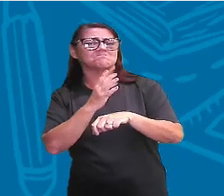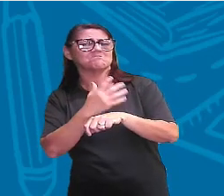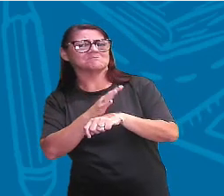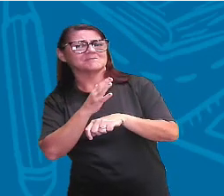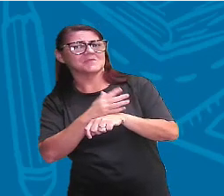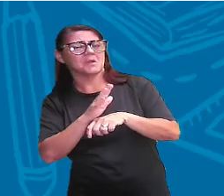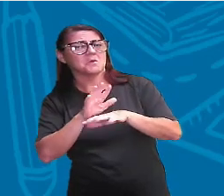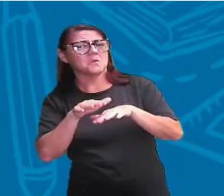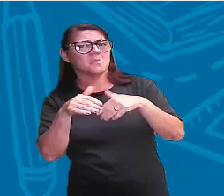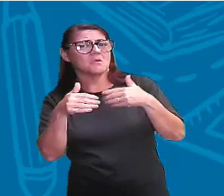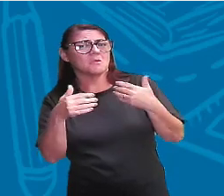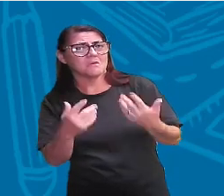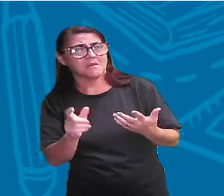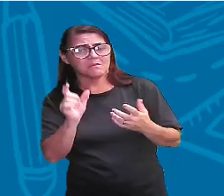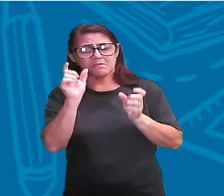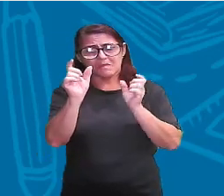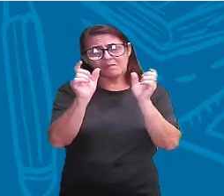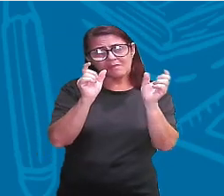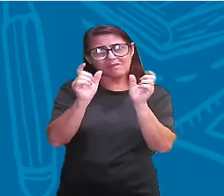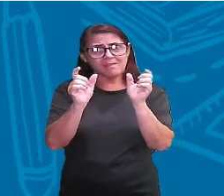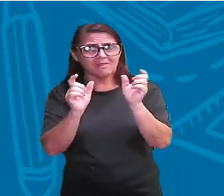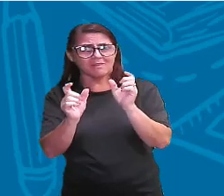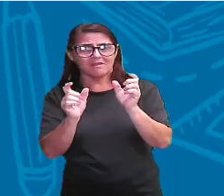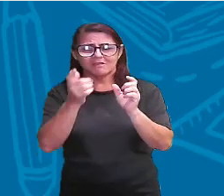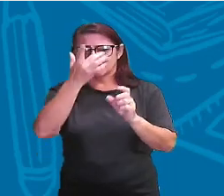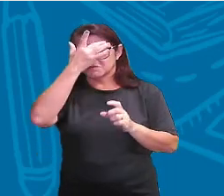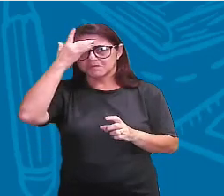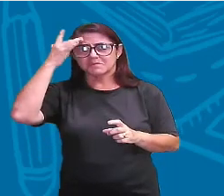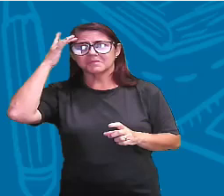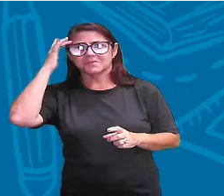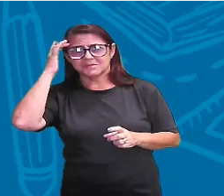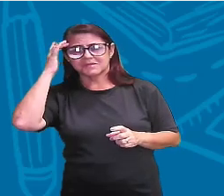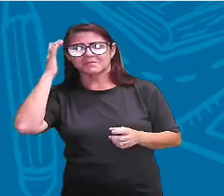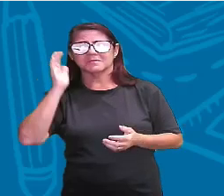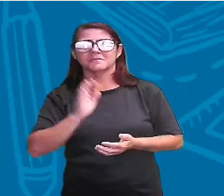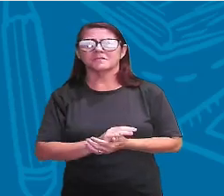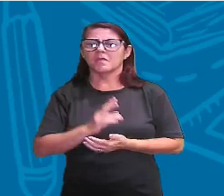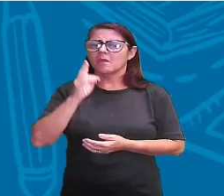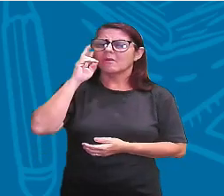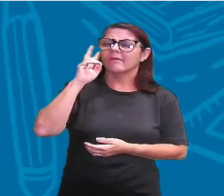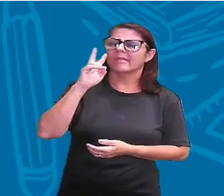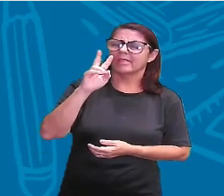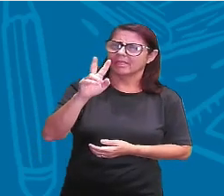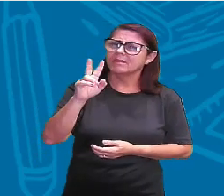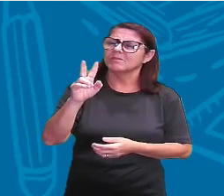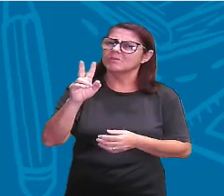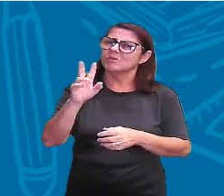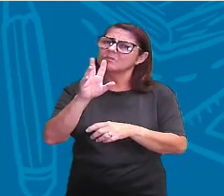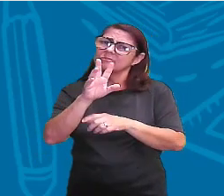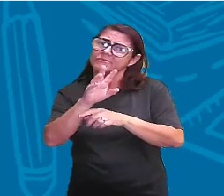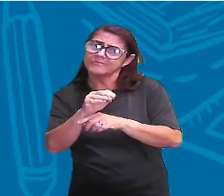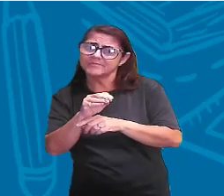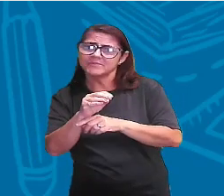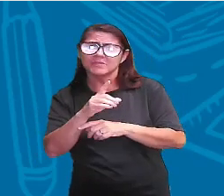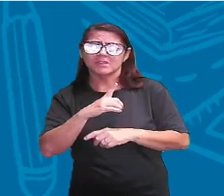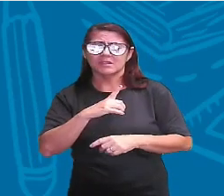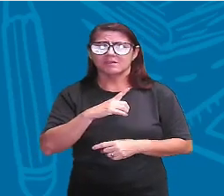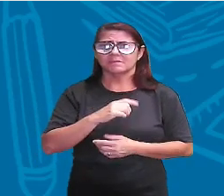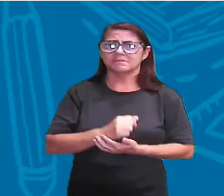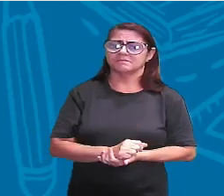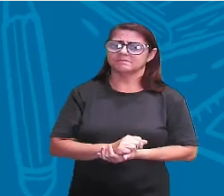saber quais as palavras que se referem a estas pessoas. Olhando a imagem, nós podemos ter,